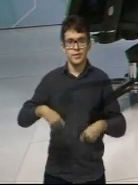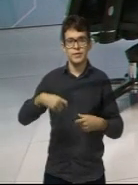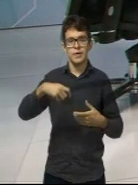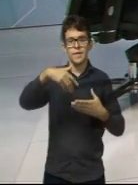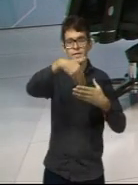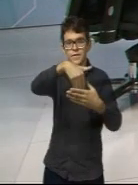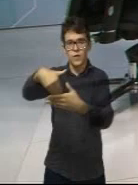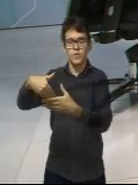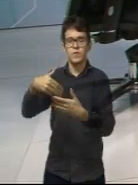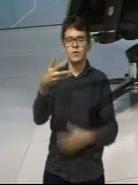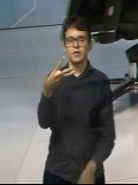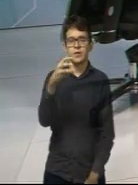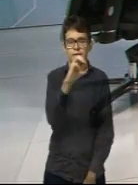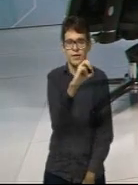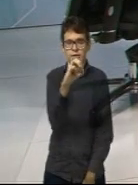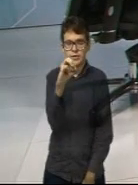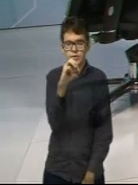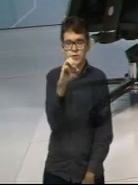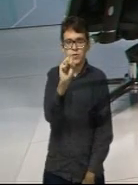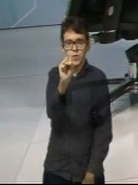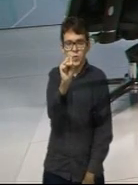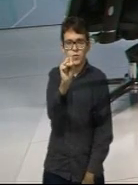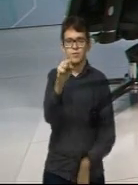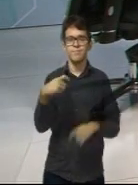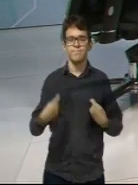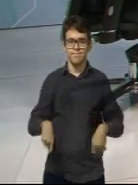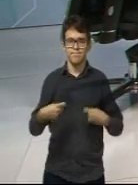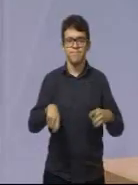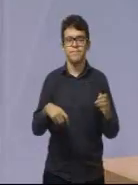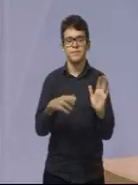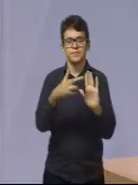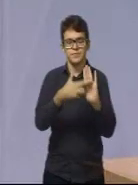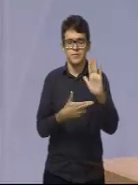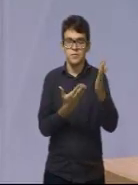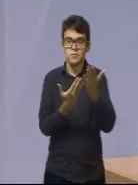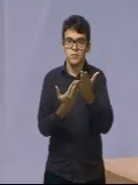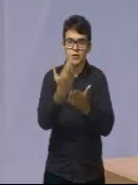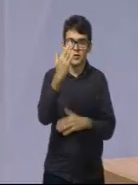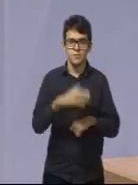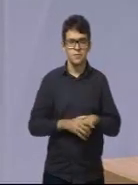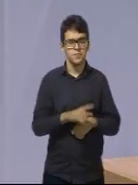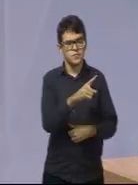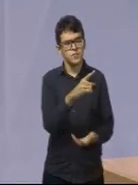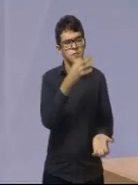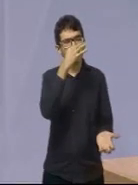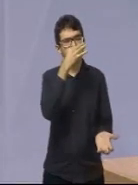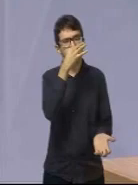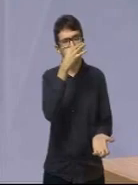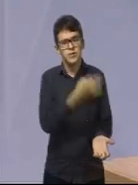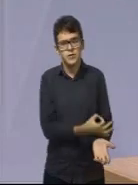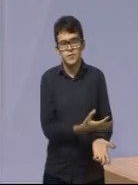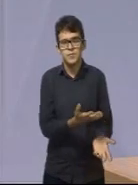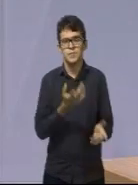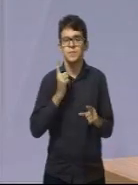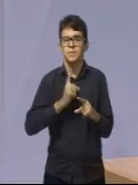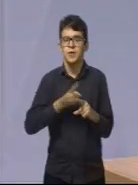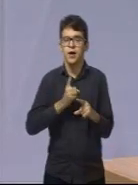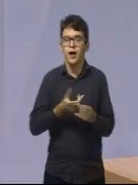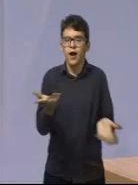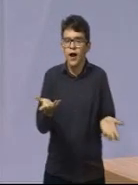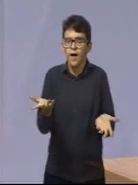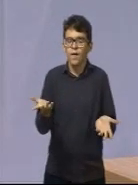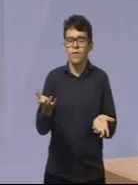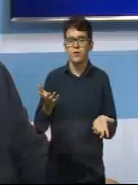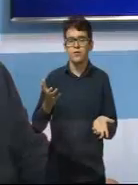sonhados 308 votos necessários para essa aprovação. Qual é a sua percepção? Afinal de contas, vamos ter uma reforma da Previdência ou